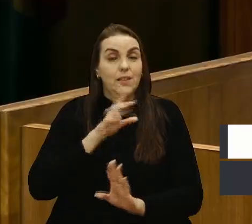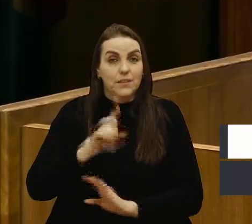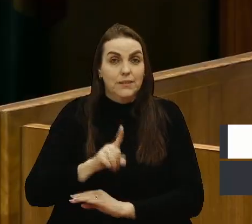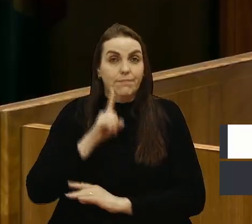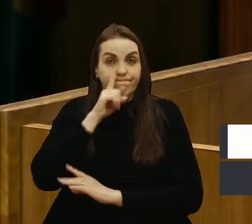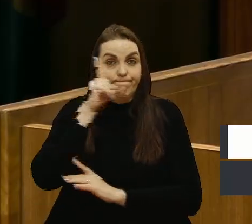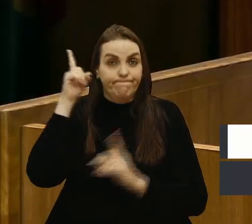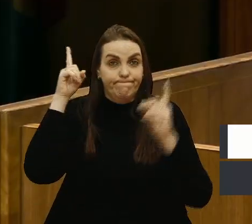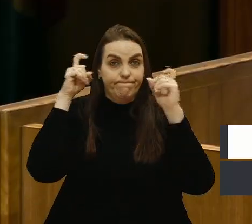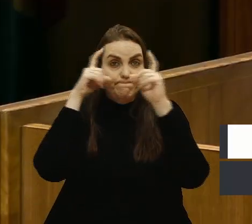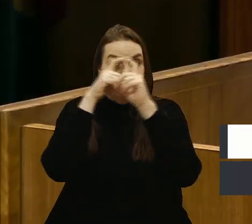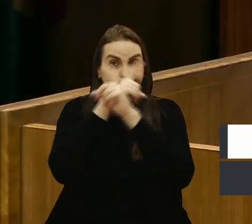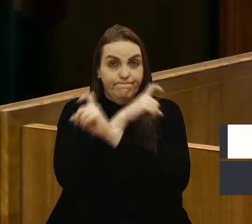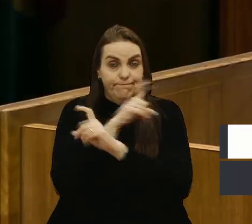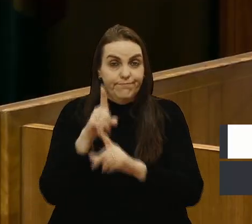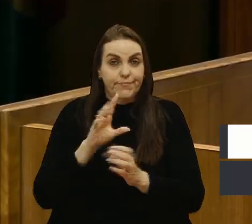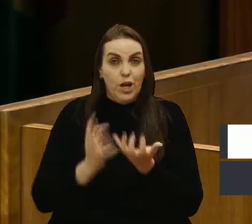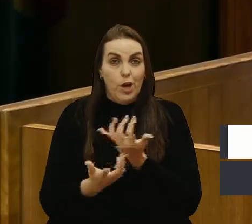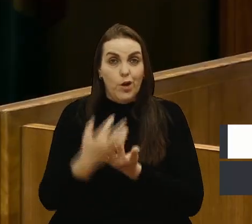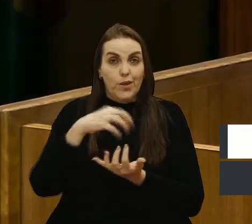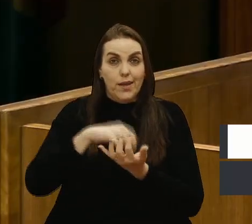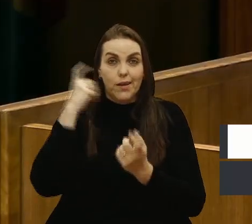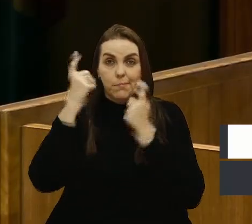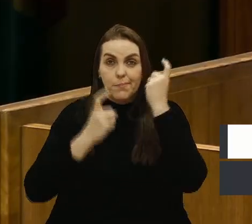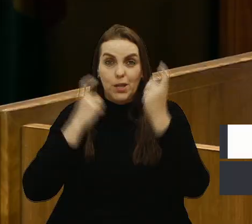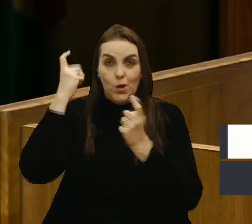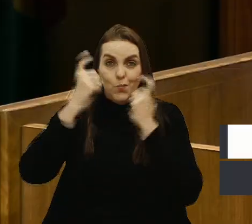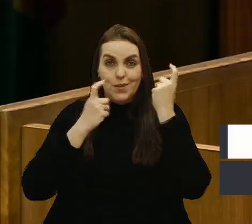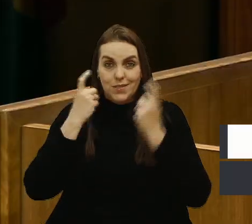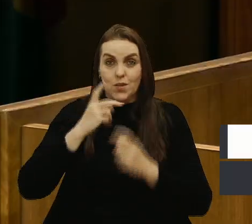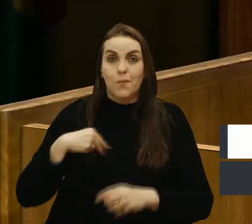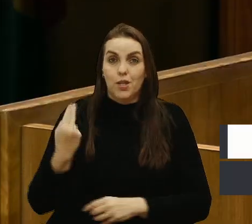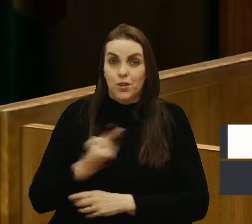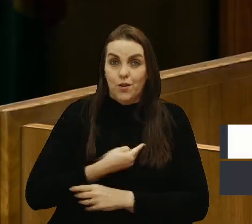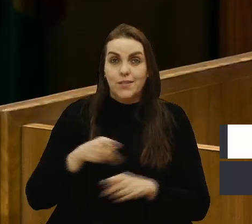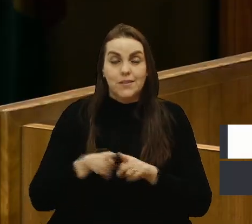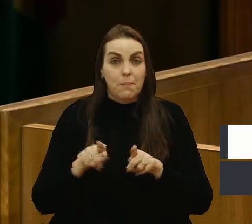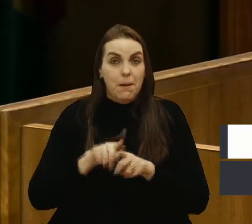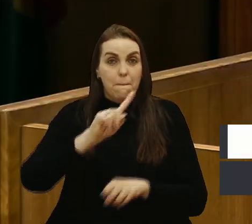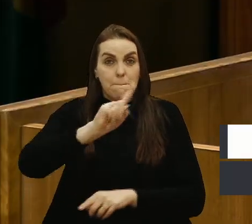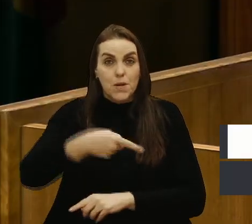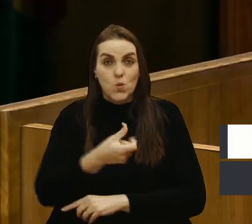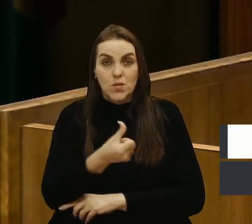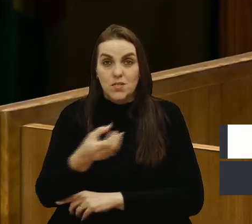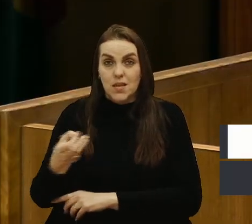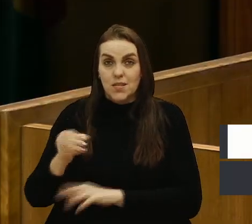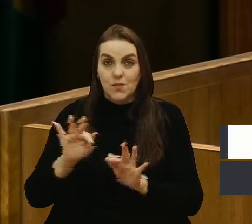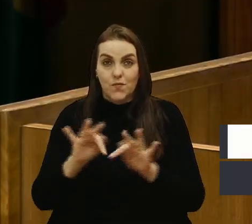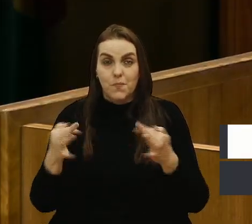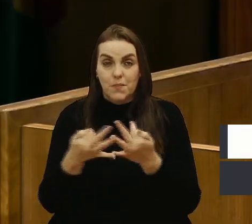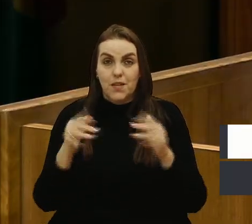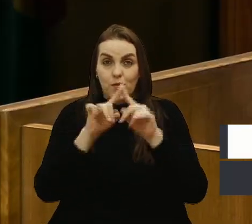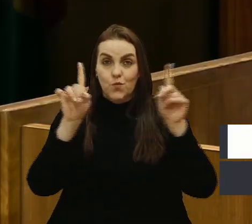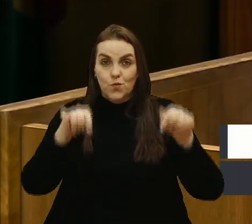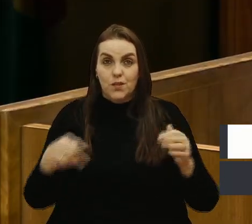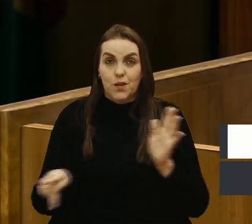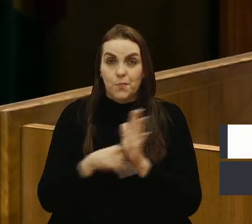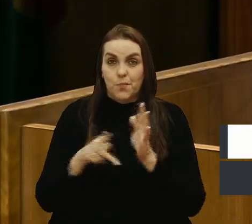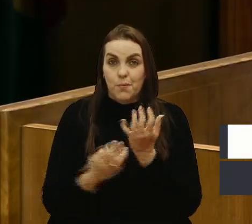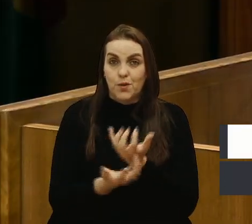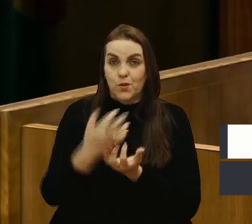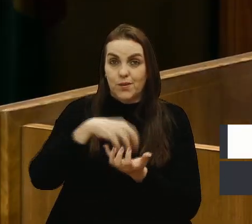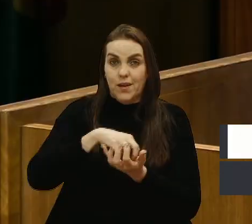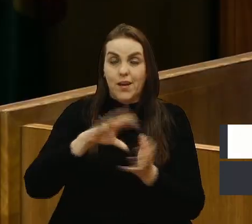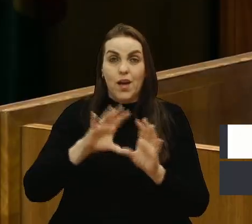da Codeca, nos preocupa e acredito que deve preocupar as mais de 1.600 famílias de colaboradores da Codeca e a